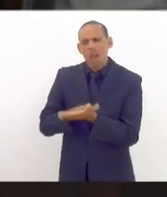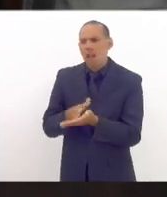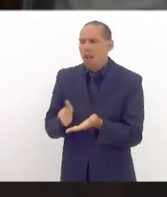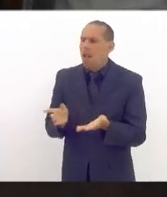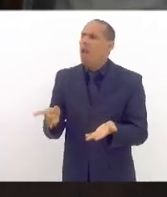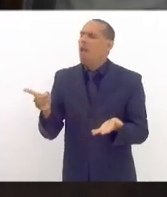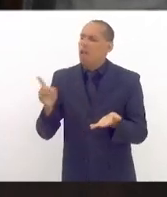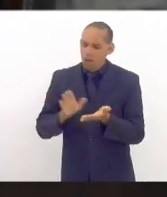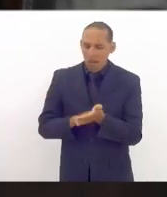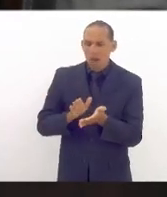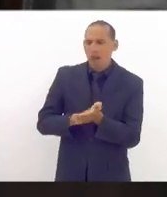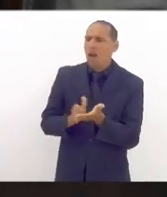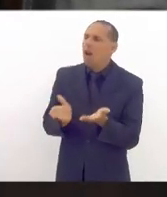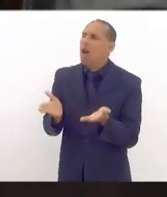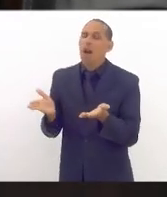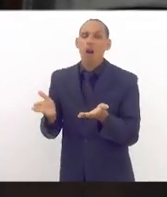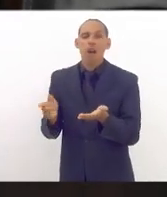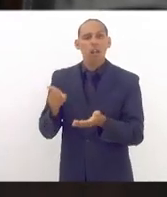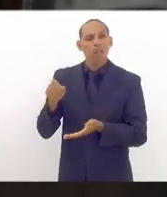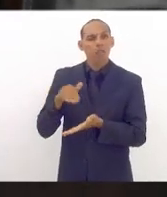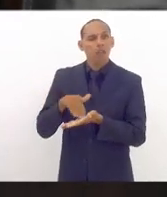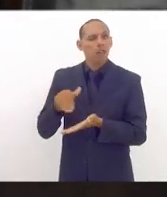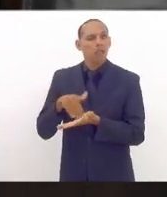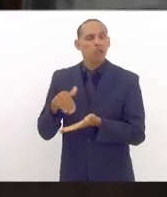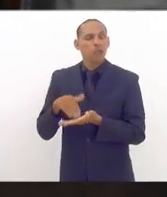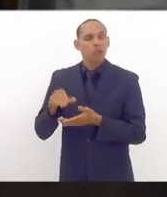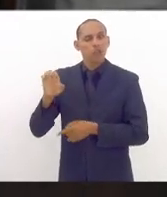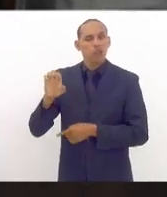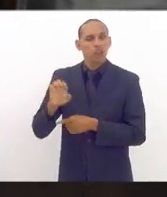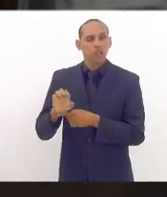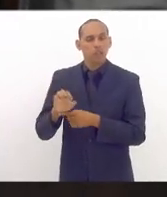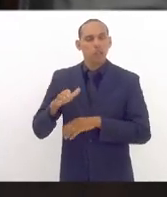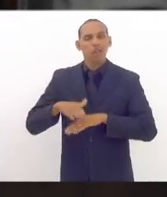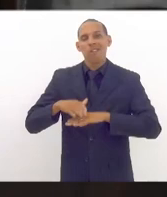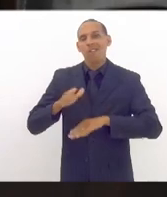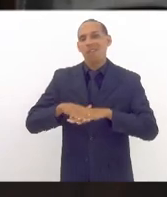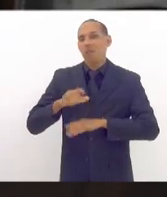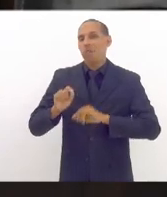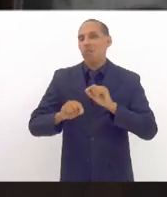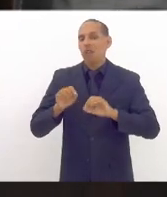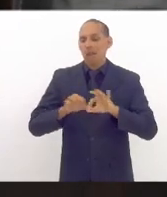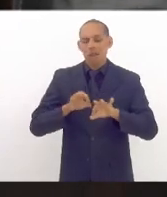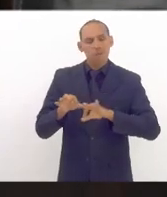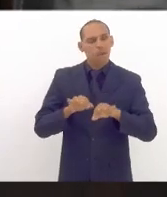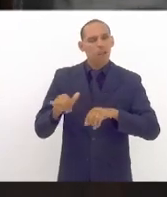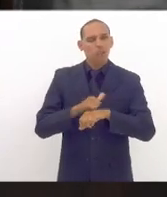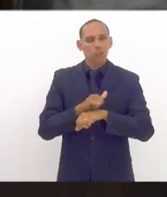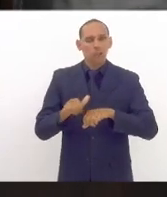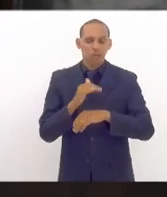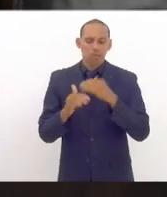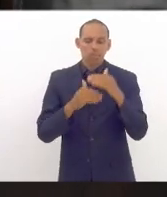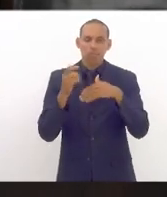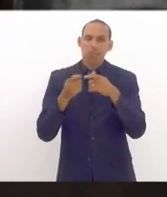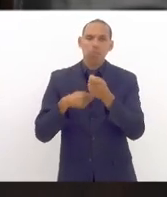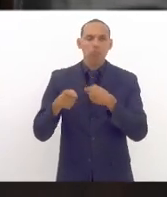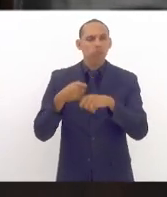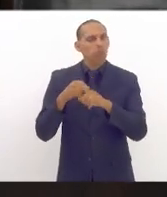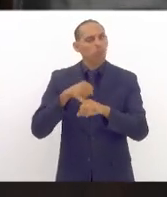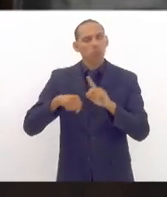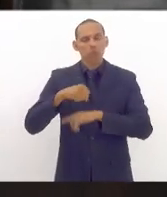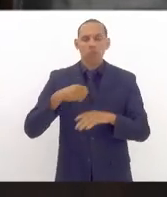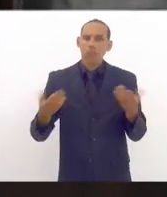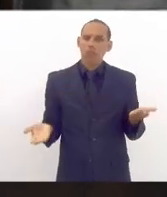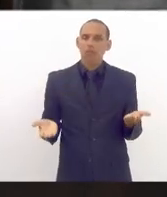que a secretaria do estado fizesse produzisse um plano estratégico de desenvolvimento econômico e